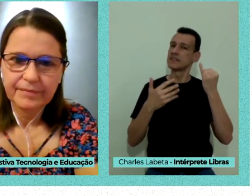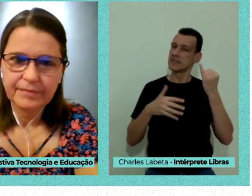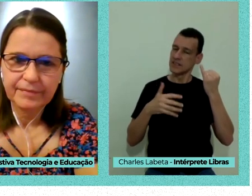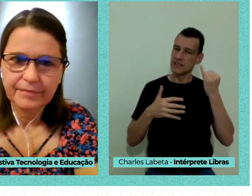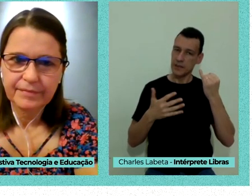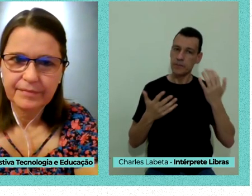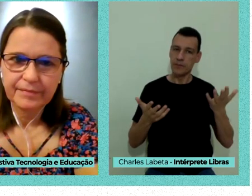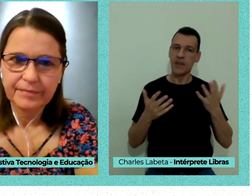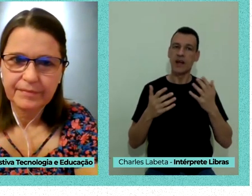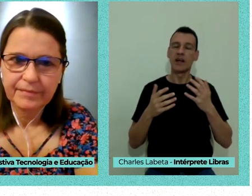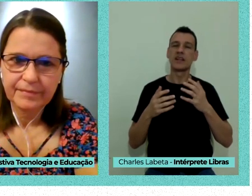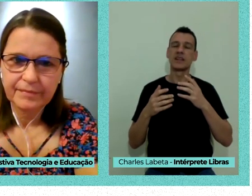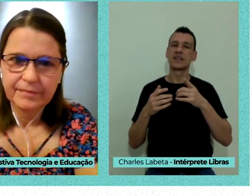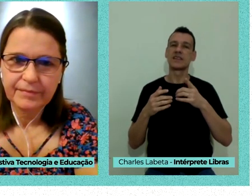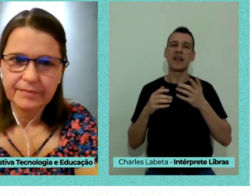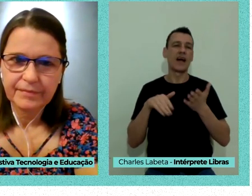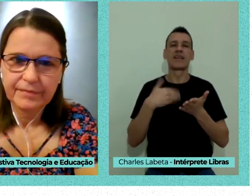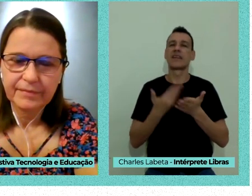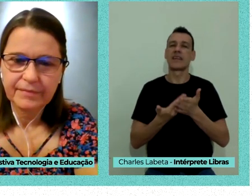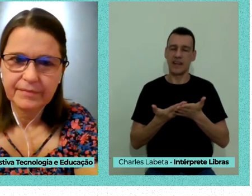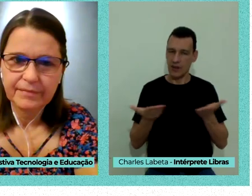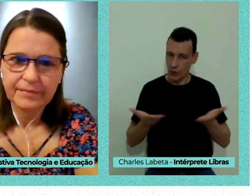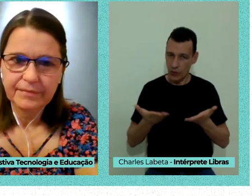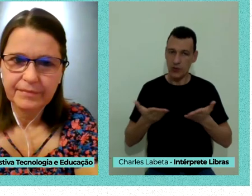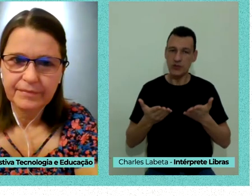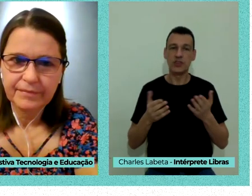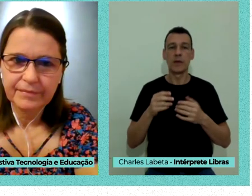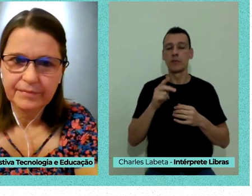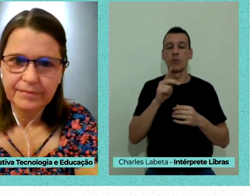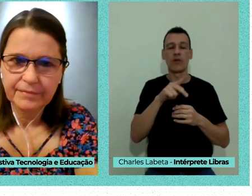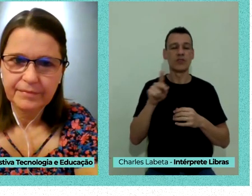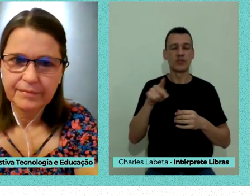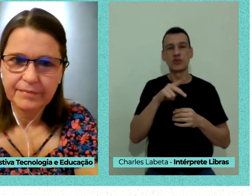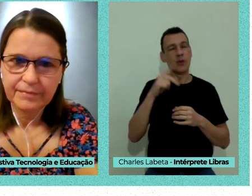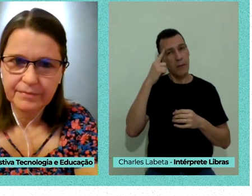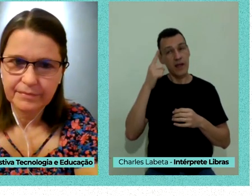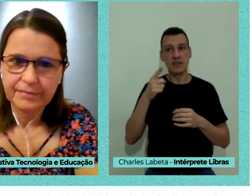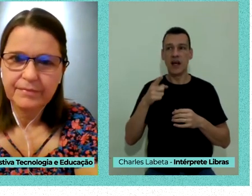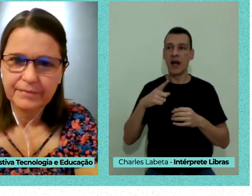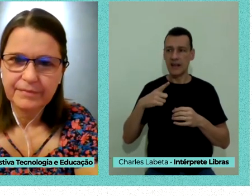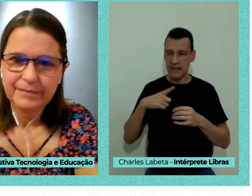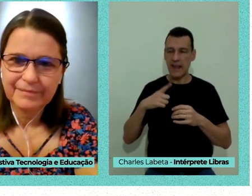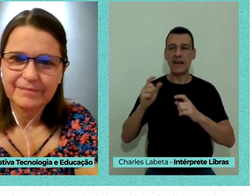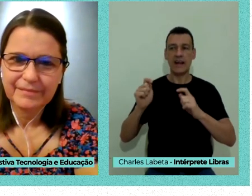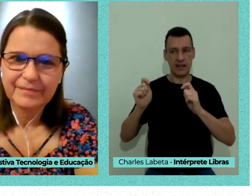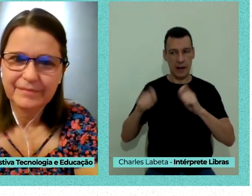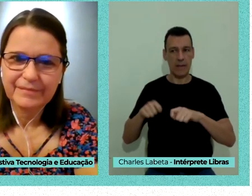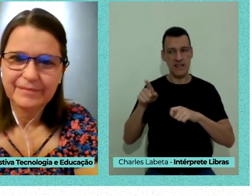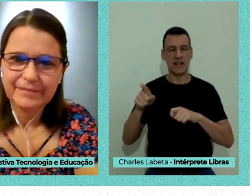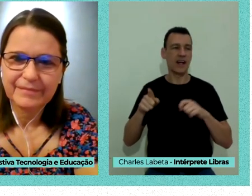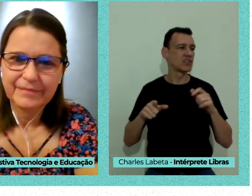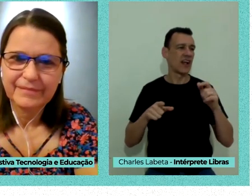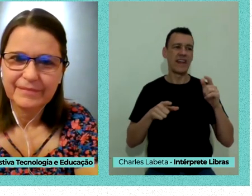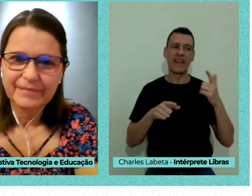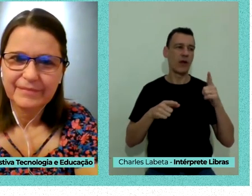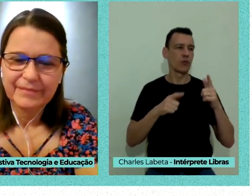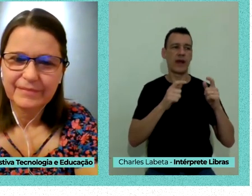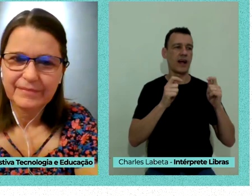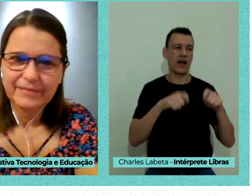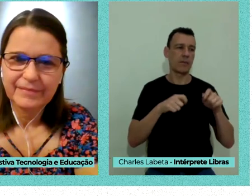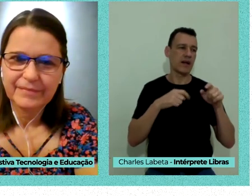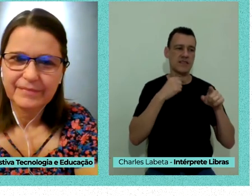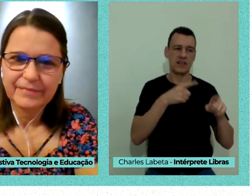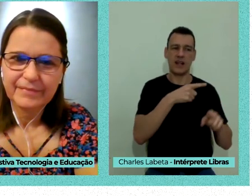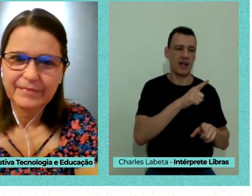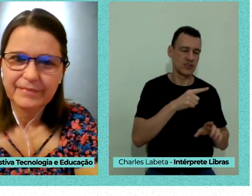prevalência ainda na formação de professores de uma ideia de capacidade. Como é que a gente pode romper essa ideia de formação